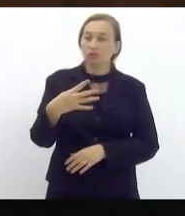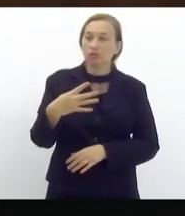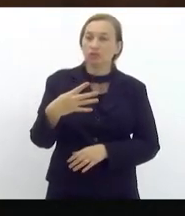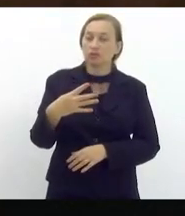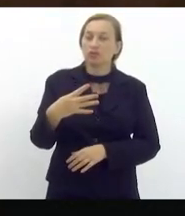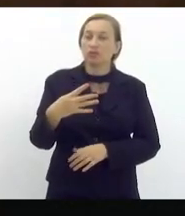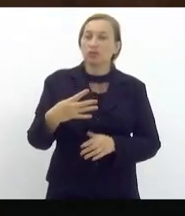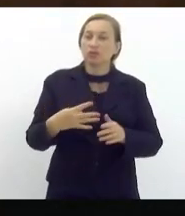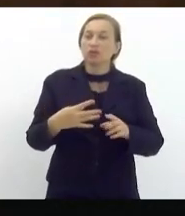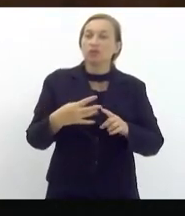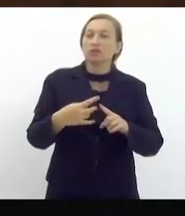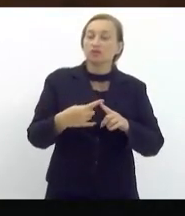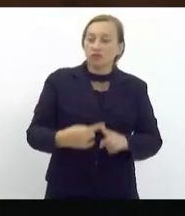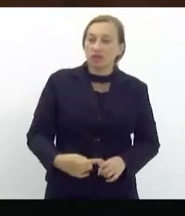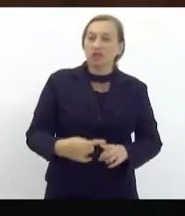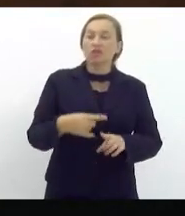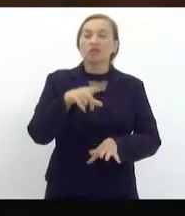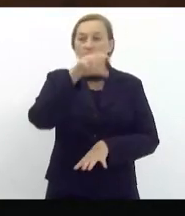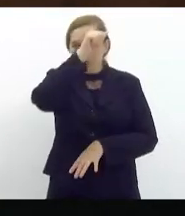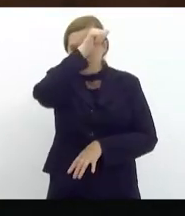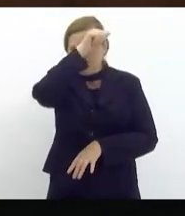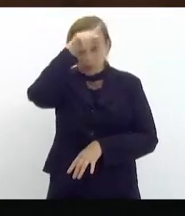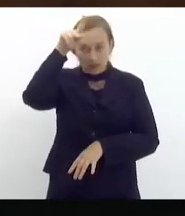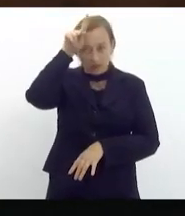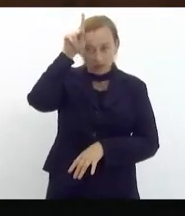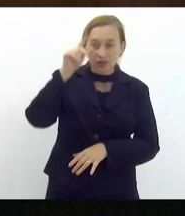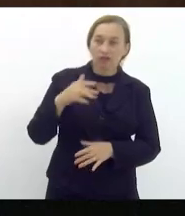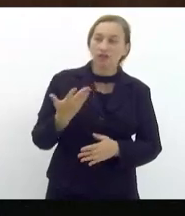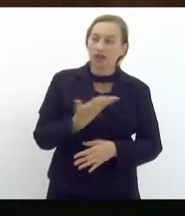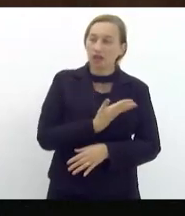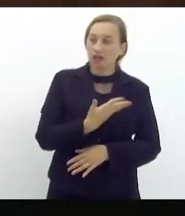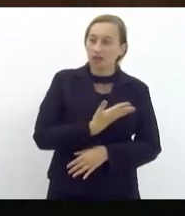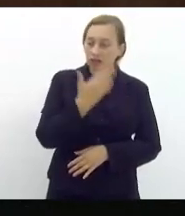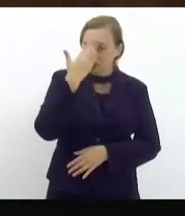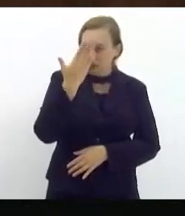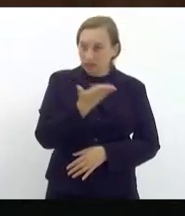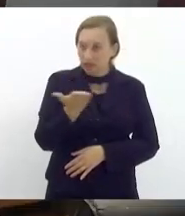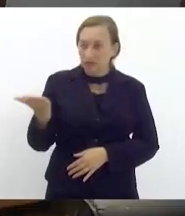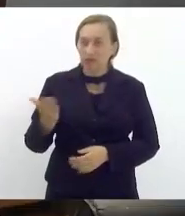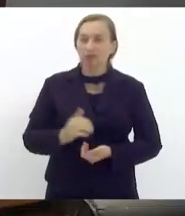trabalho em Nilópolis Então acho que é mais do que merecido agradecer todo meus pais presente